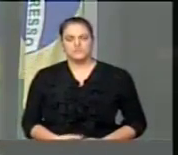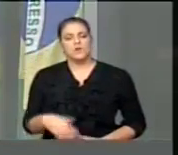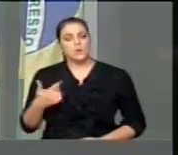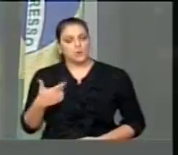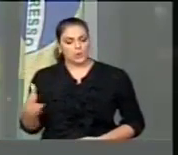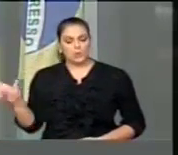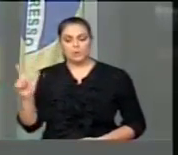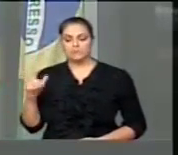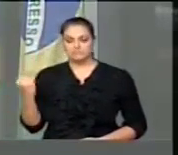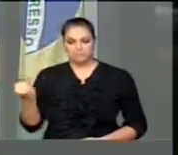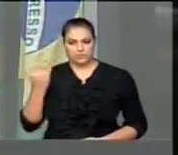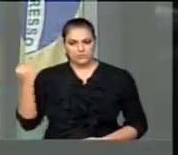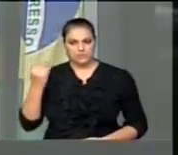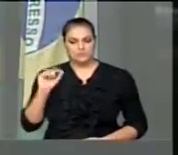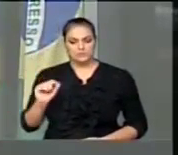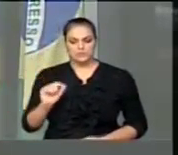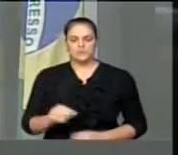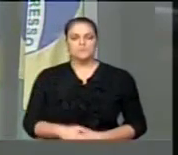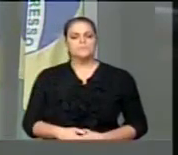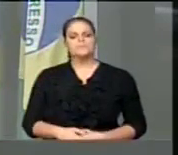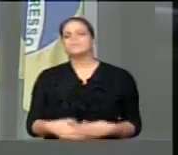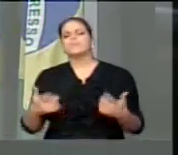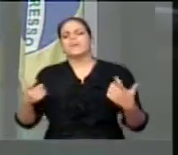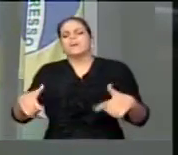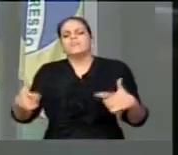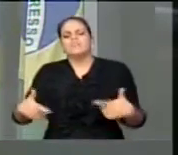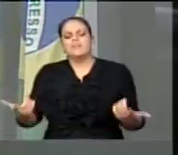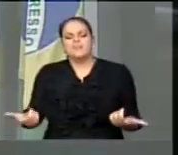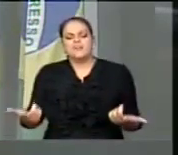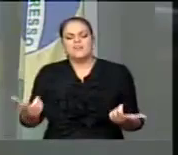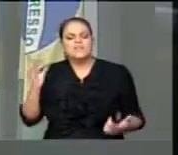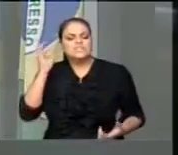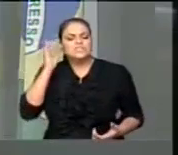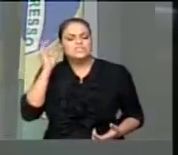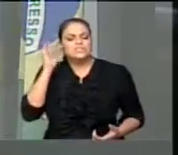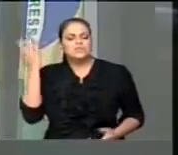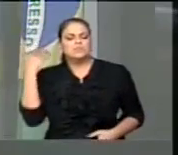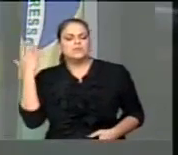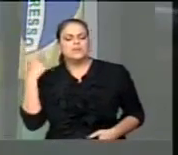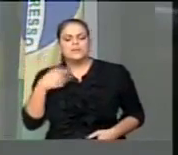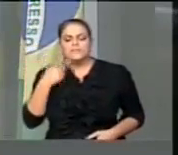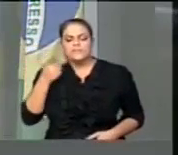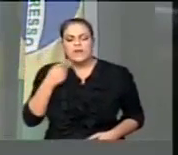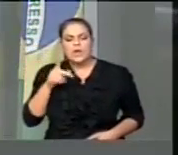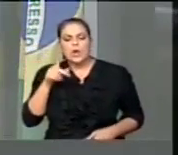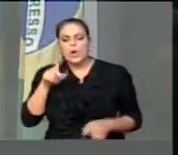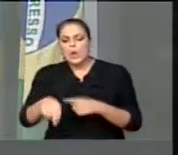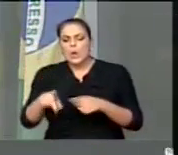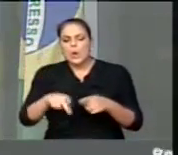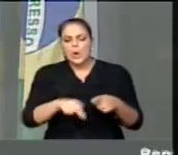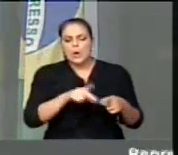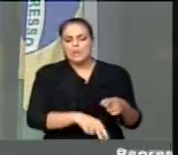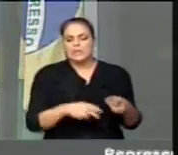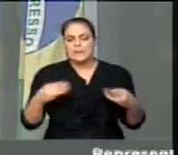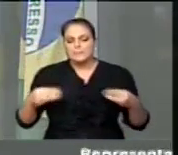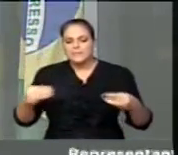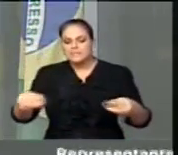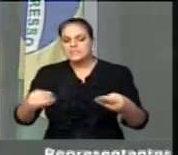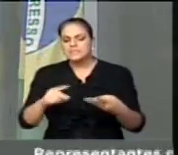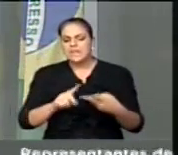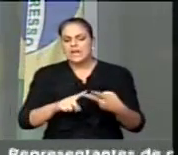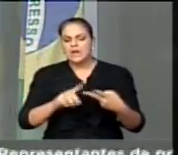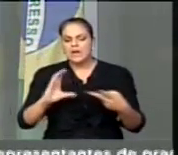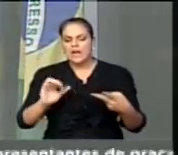ponto importante. Cadê a reforma da presidente Dilma, que cortaria cargos comissionados e ministérios? Virou um